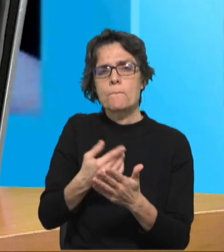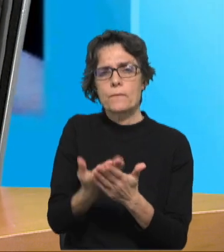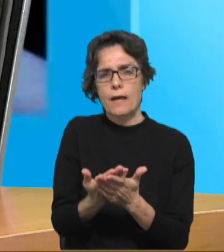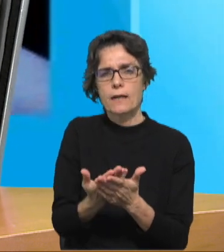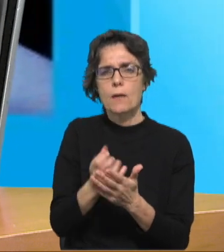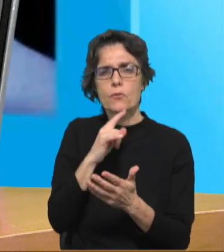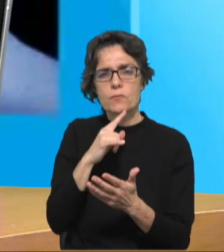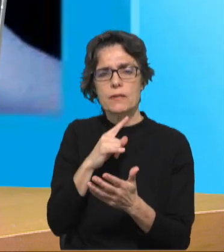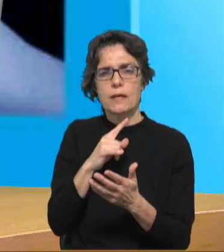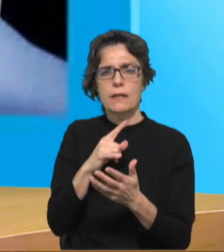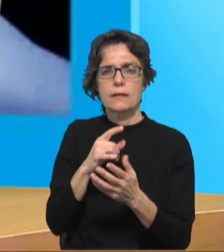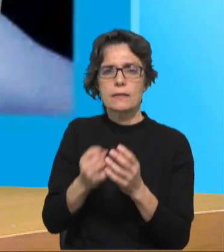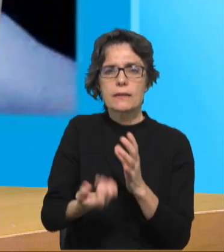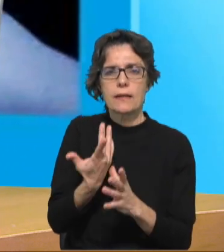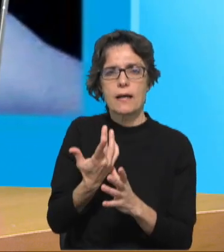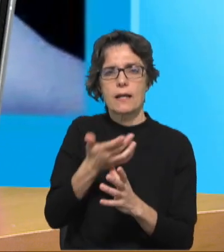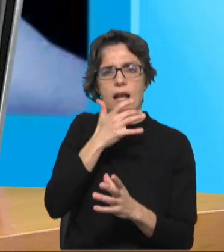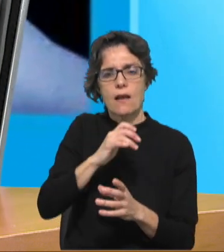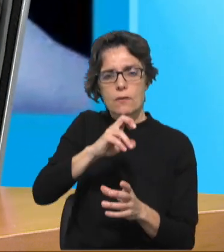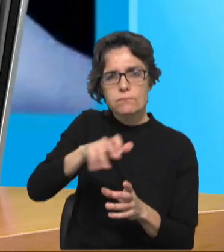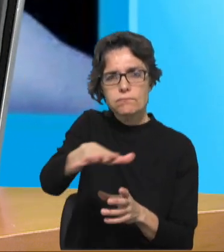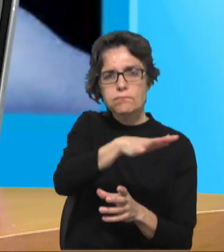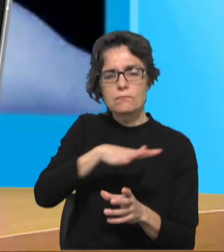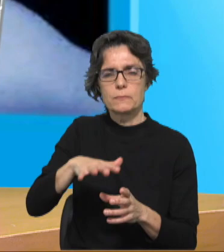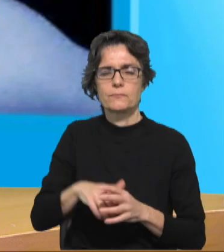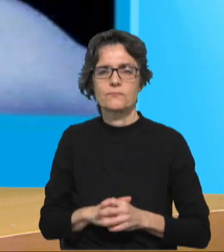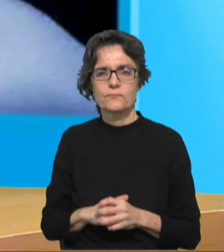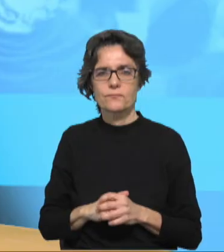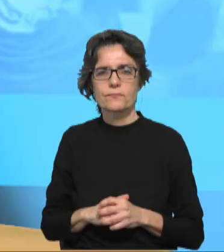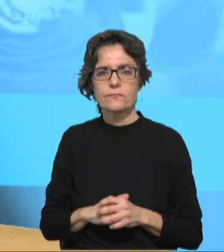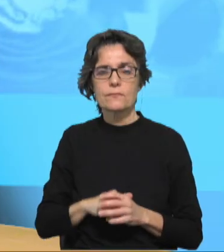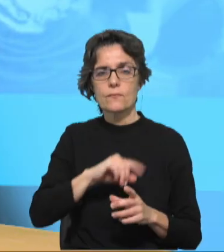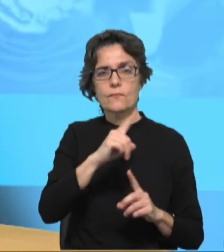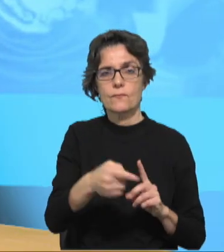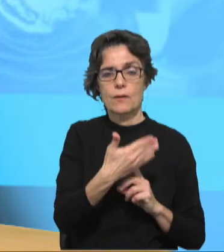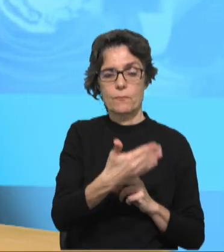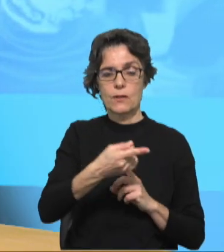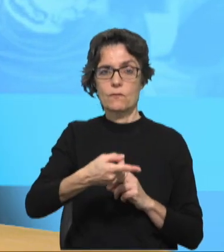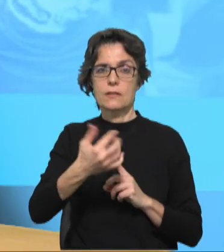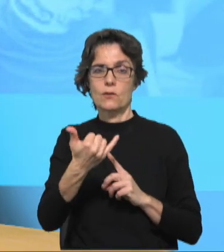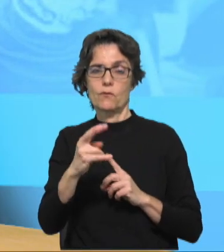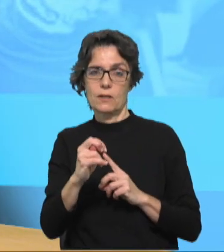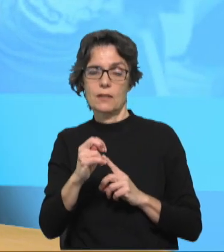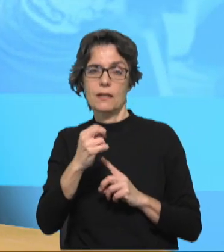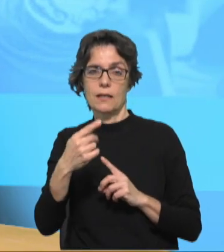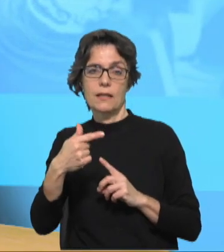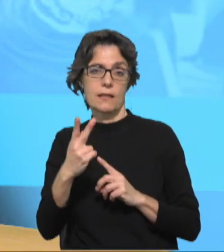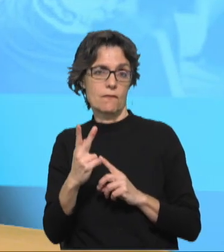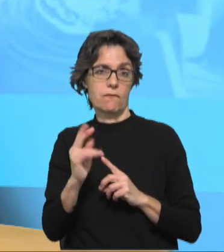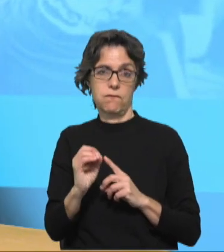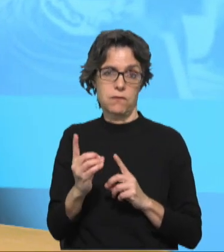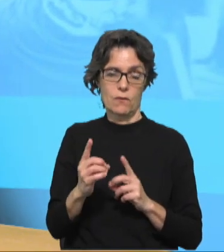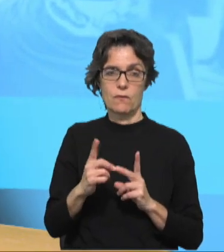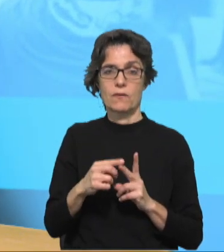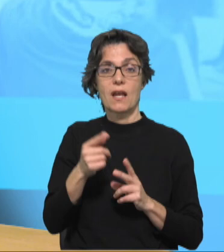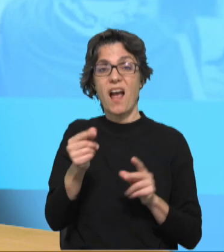de informação para chegar a toda a diocese. Em 1923 não existia televisão, a rádio estava